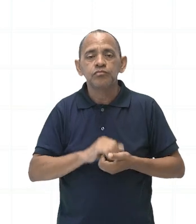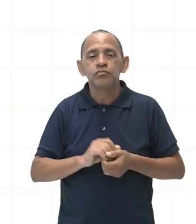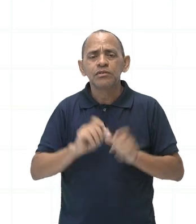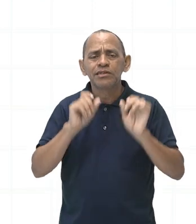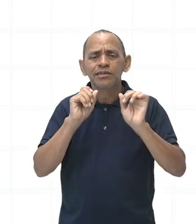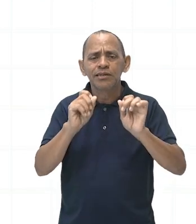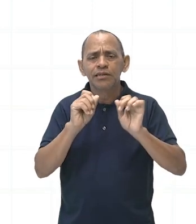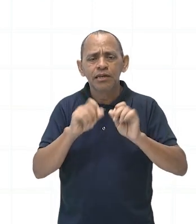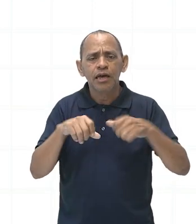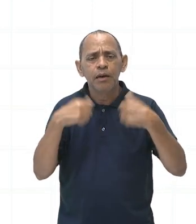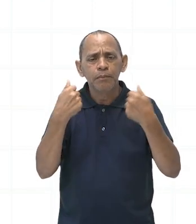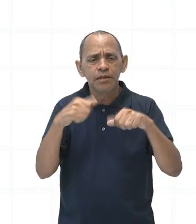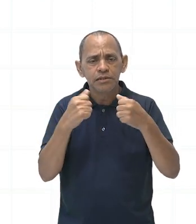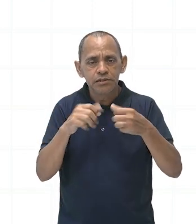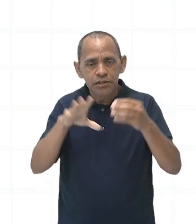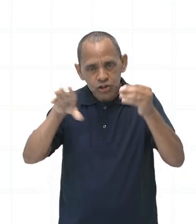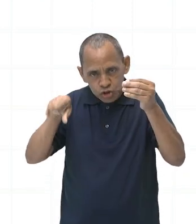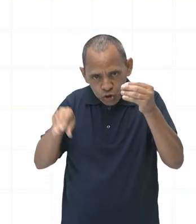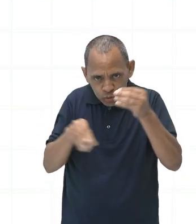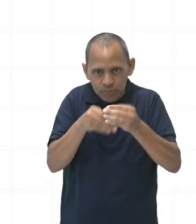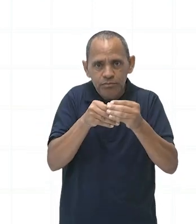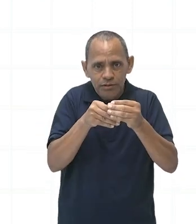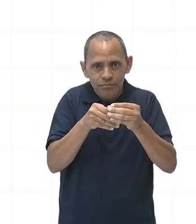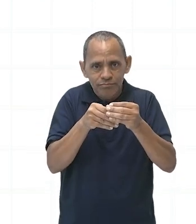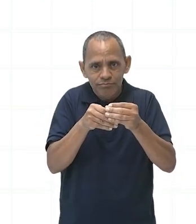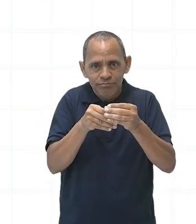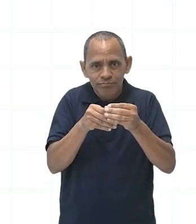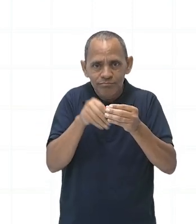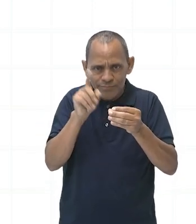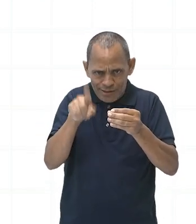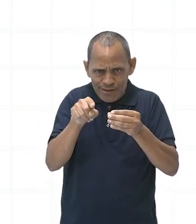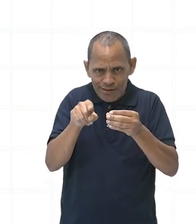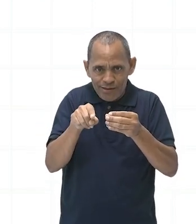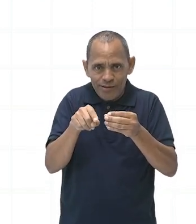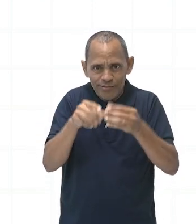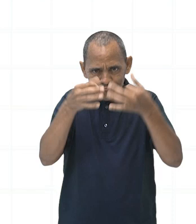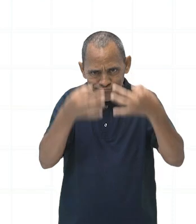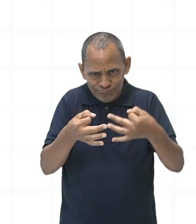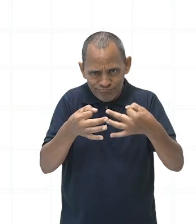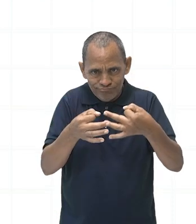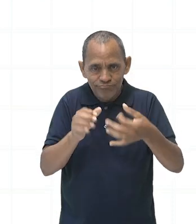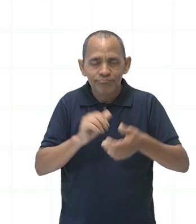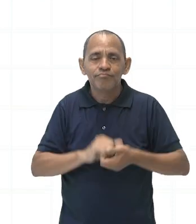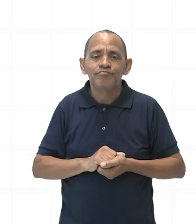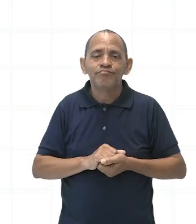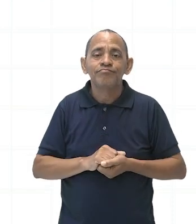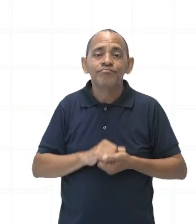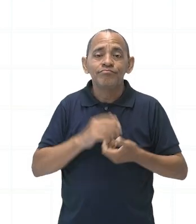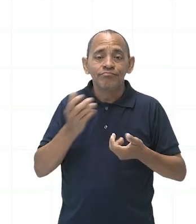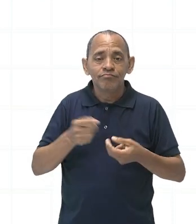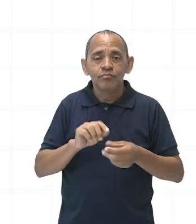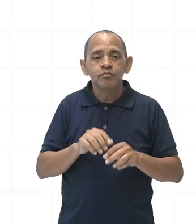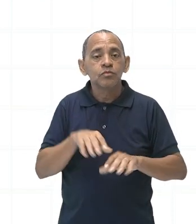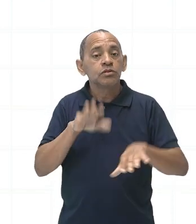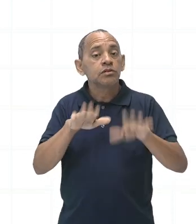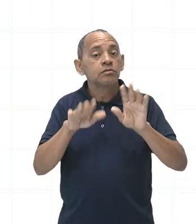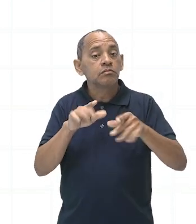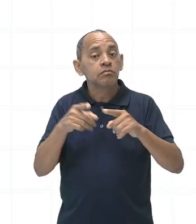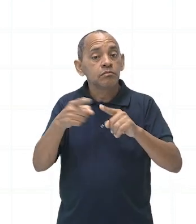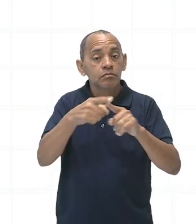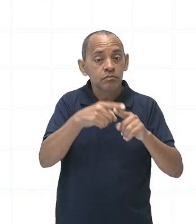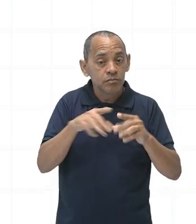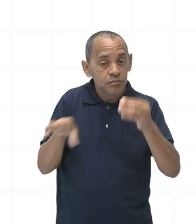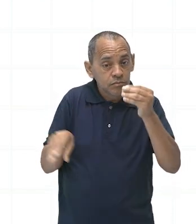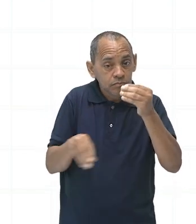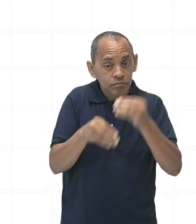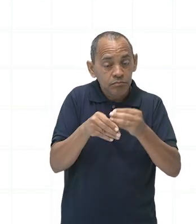transitivo precisa de quê? De complemento, isso mesmo. E aí, gente, dependendo do tipo de complemento que